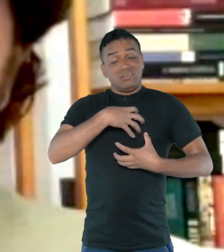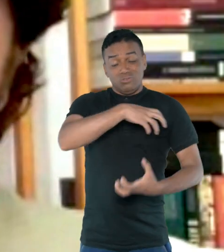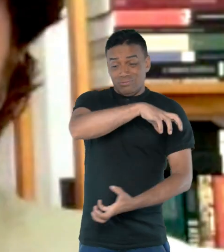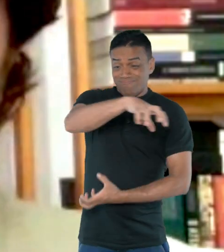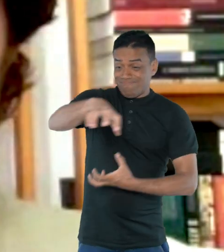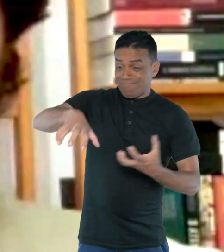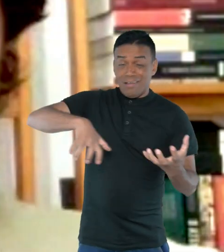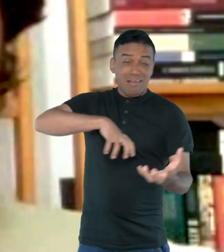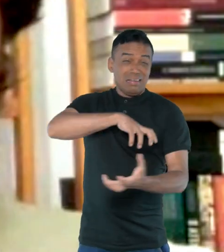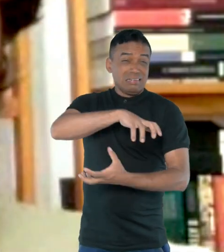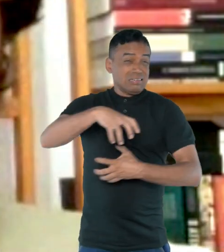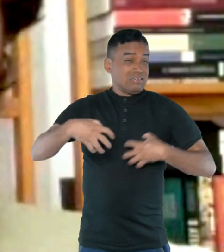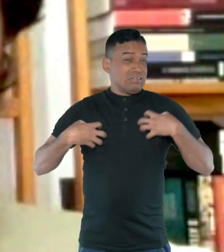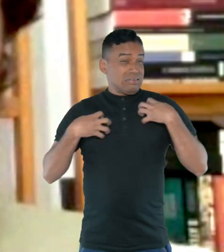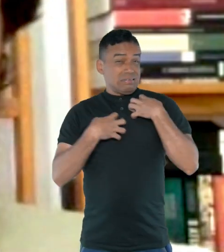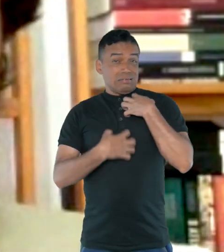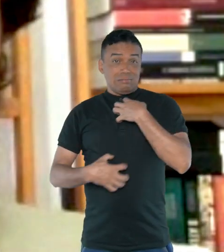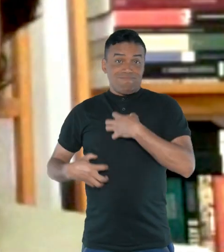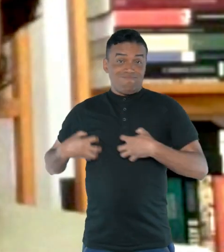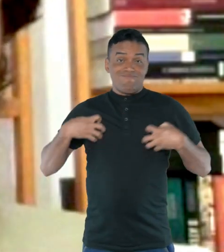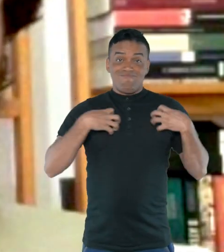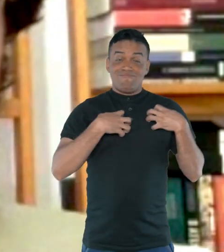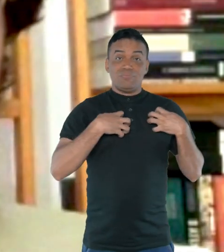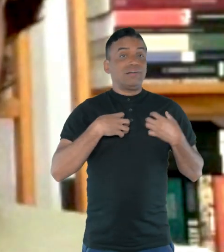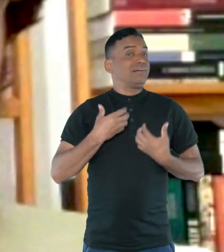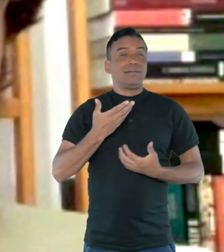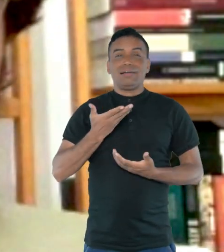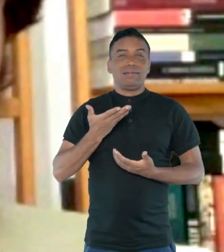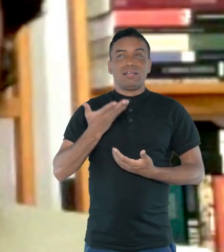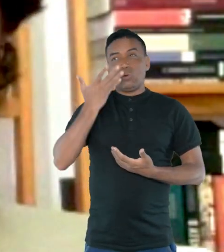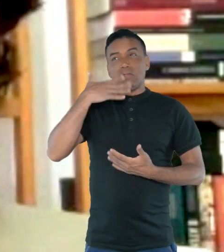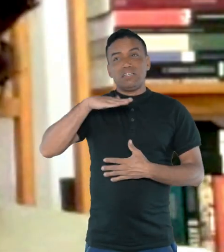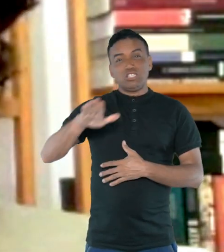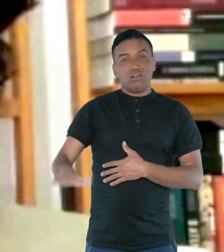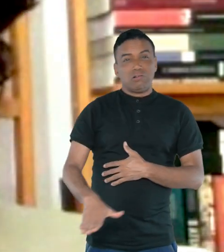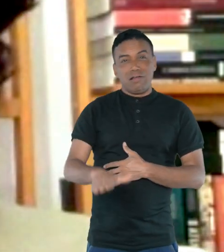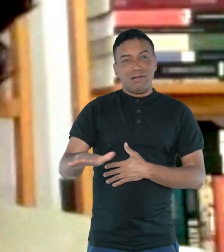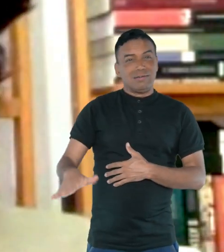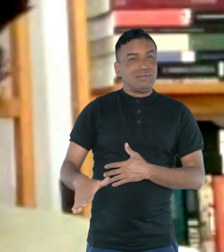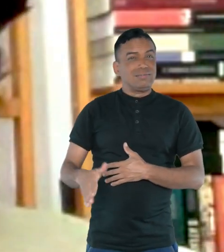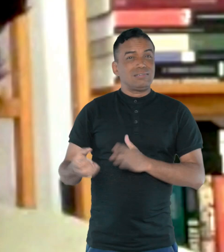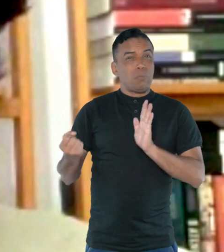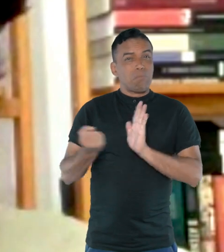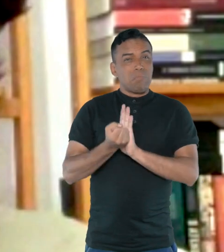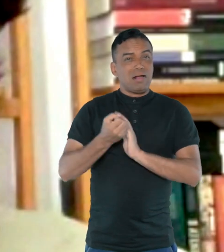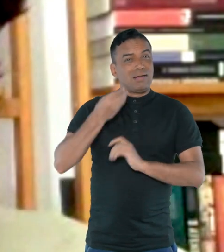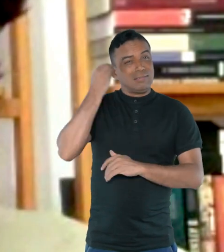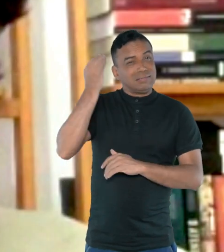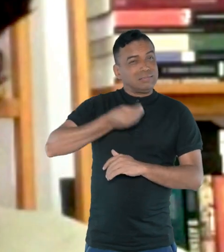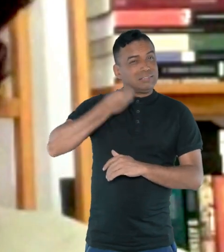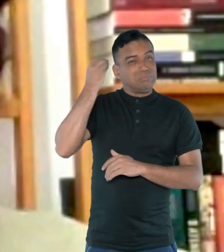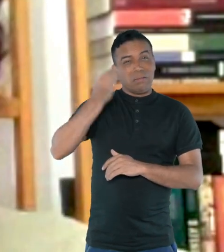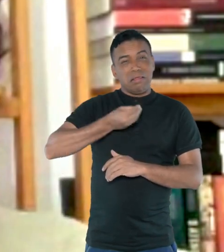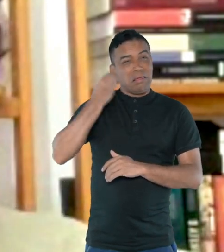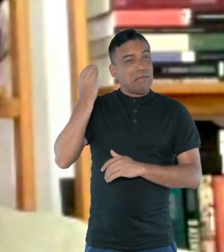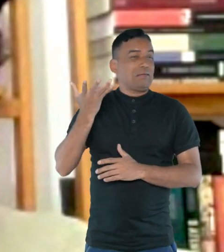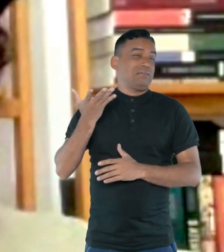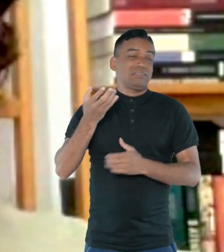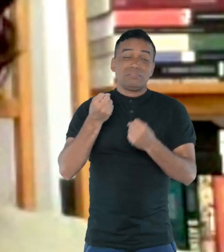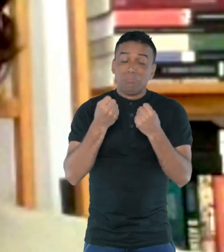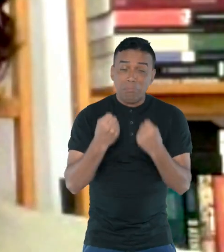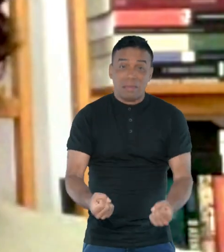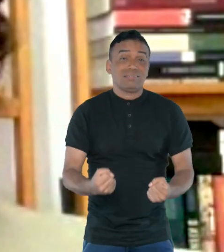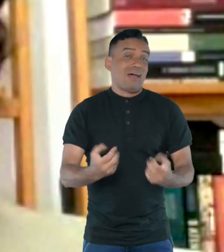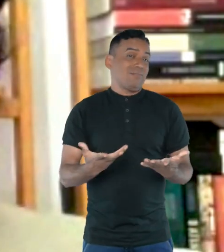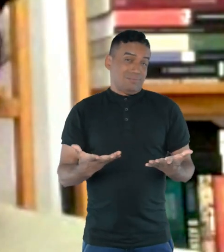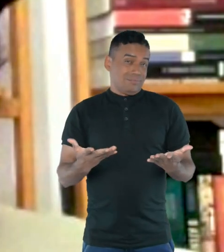a gente, assim, desde criança eu fui marcado por experiências e vivências muito pesadas para uma criança